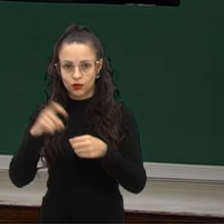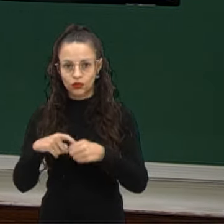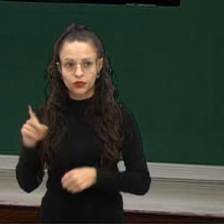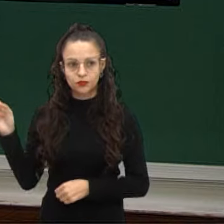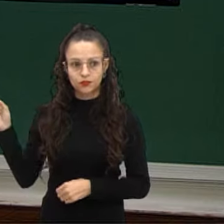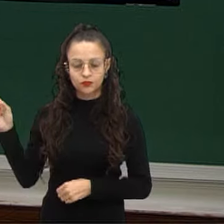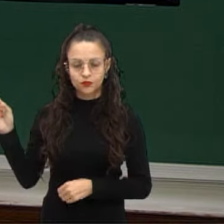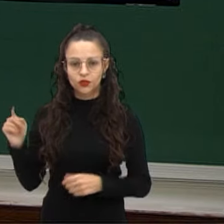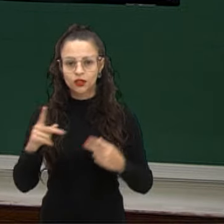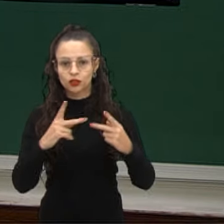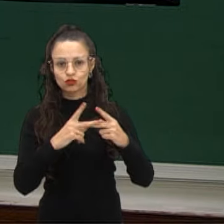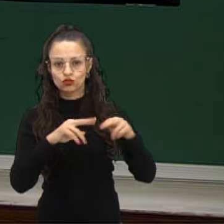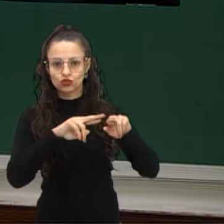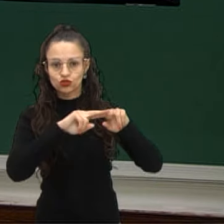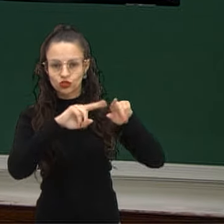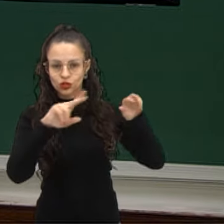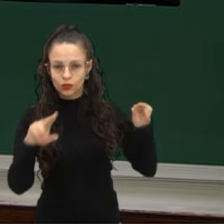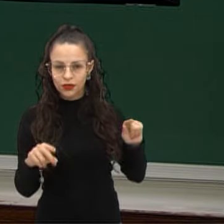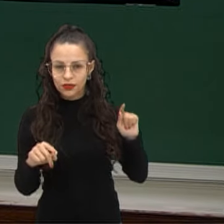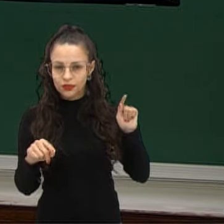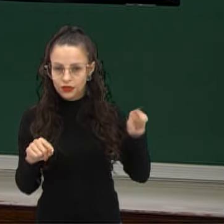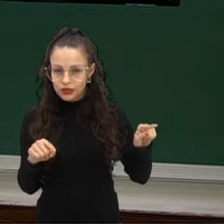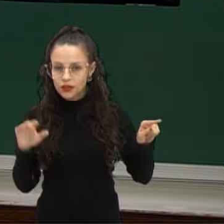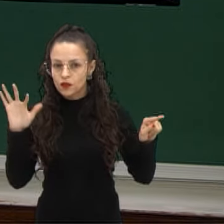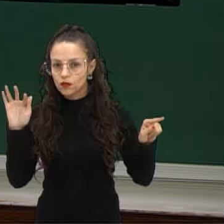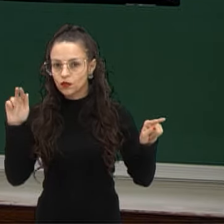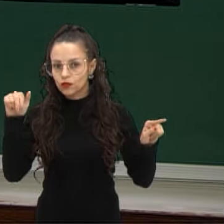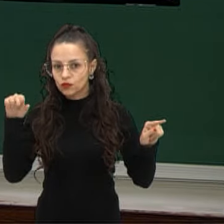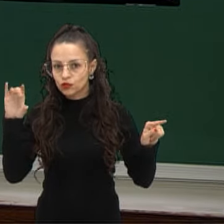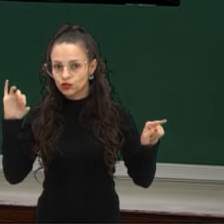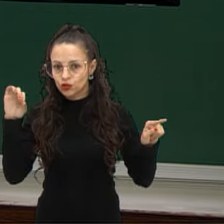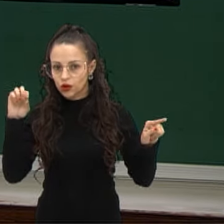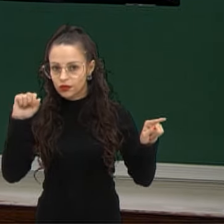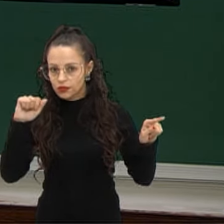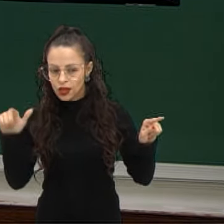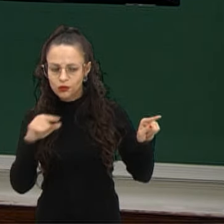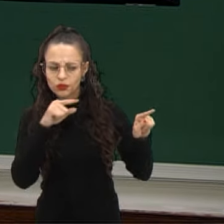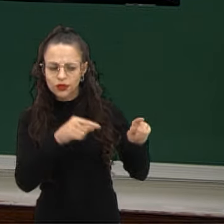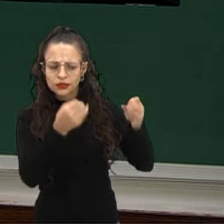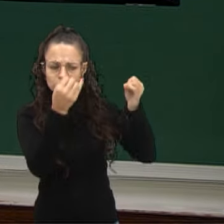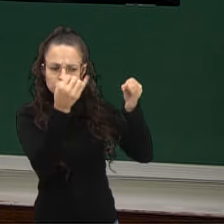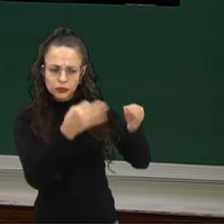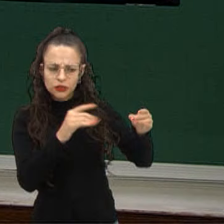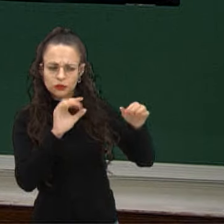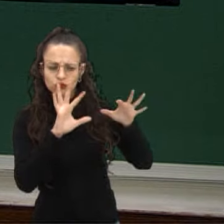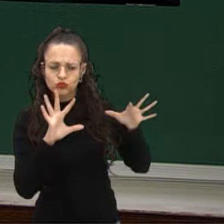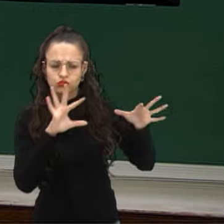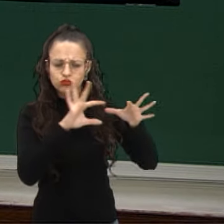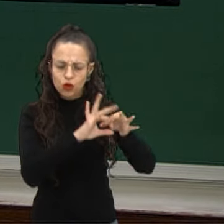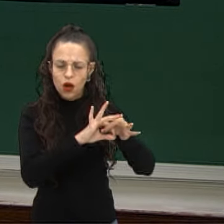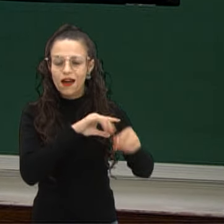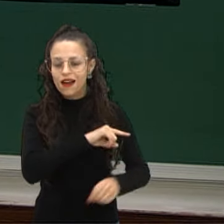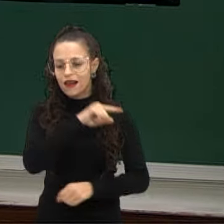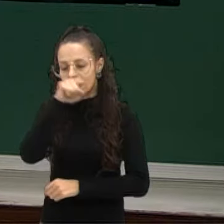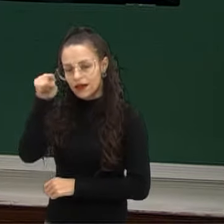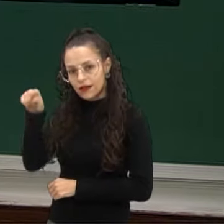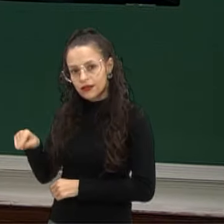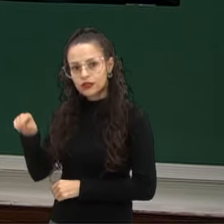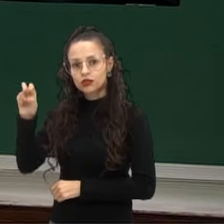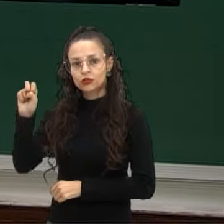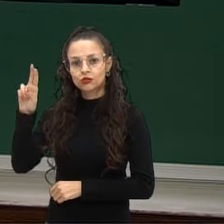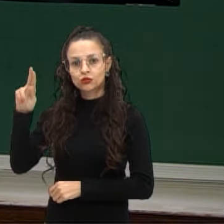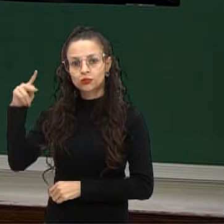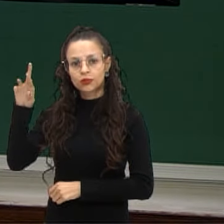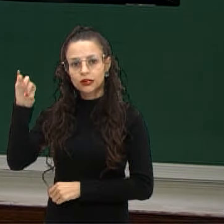ó, geometria funcional e a geometria supernal. Funcional, aspecto esotérico. A supernal, né,